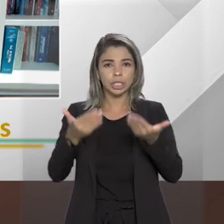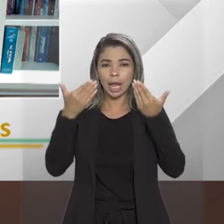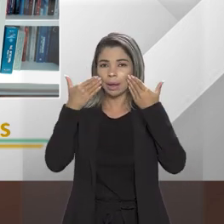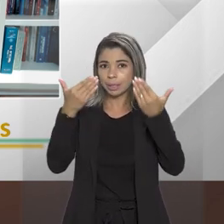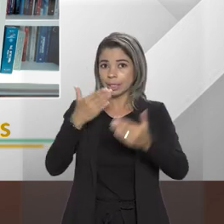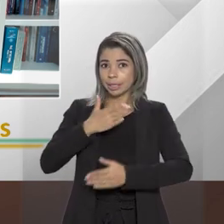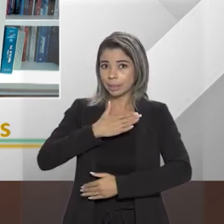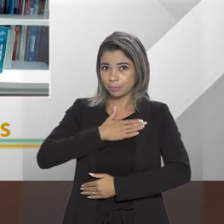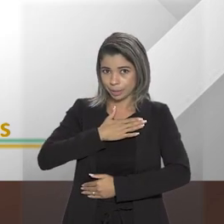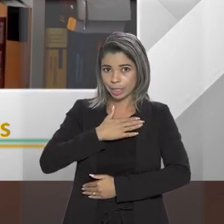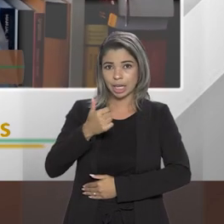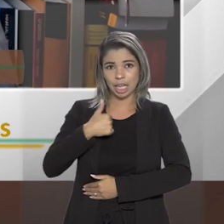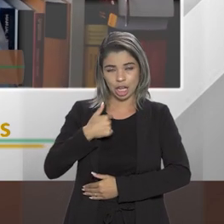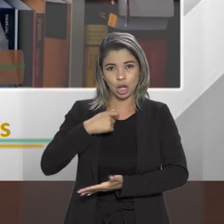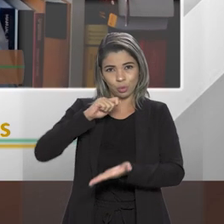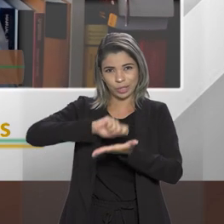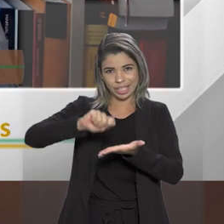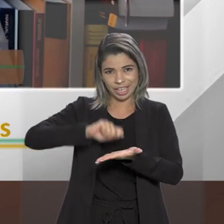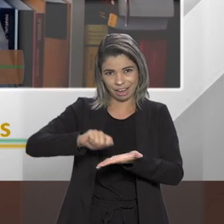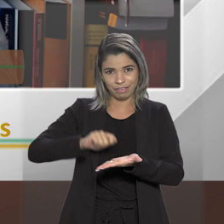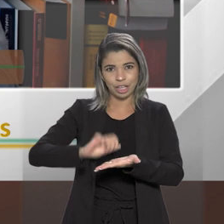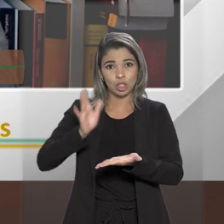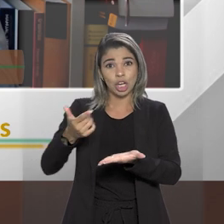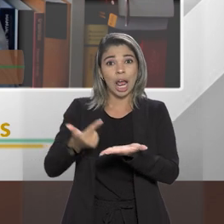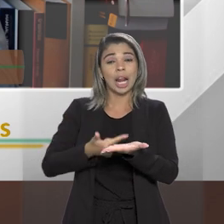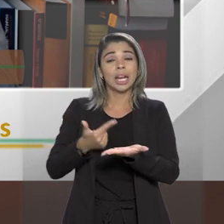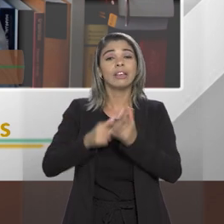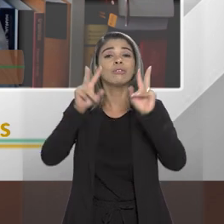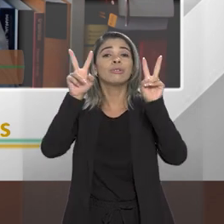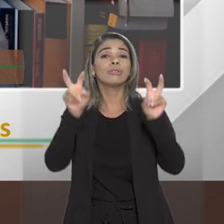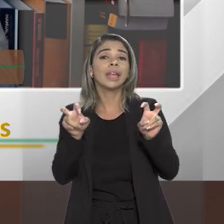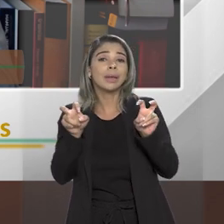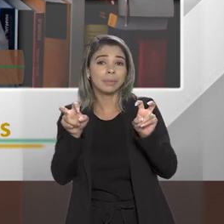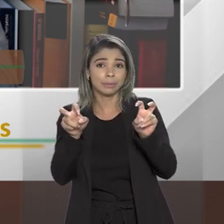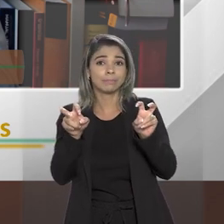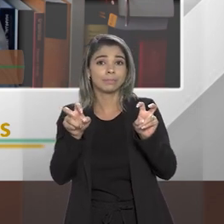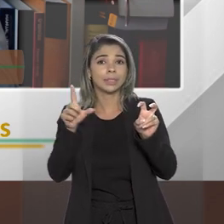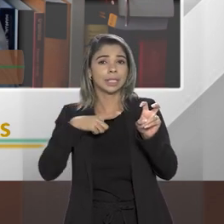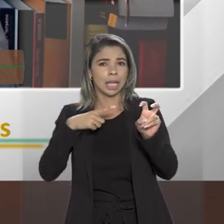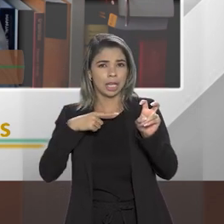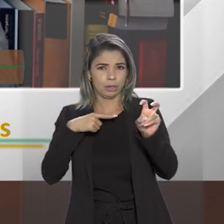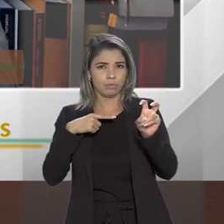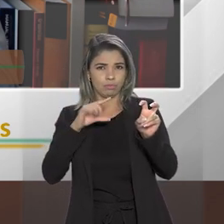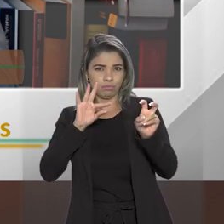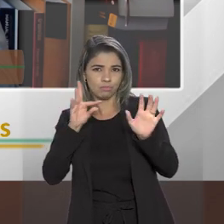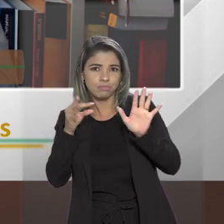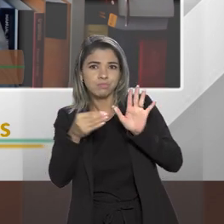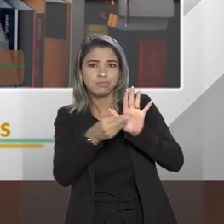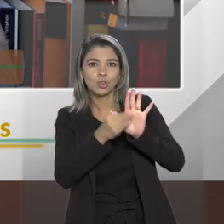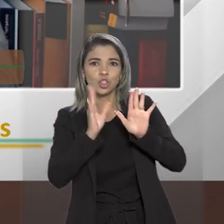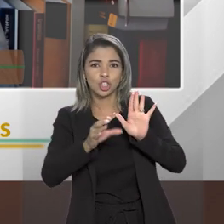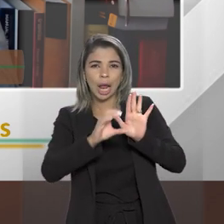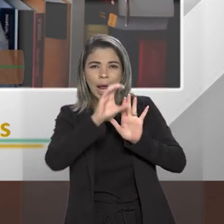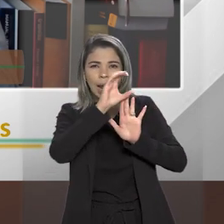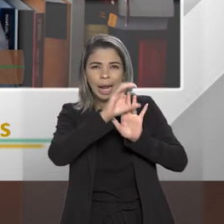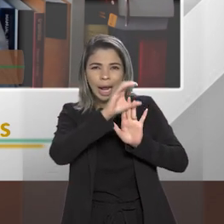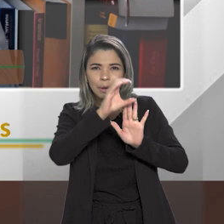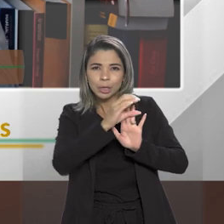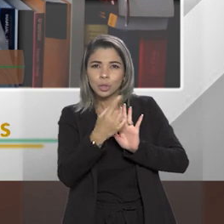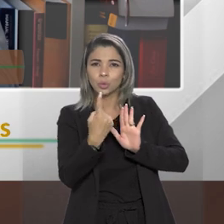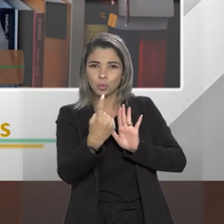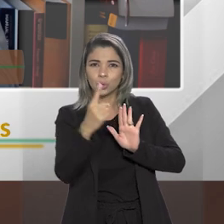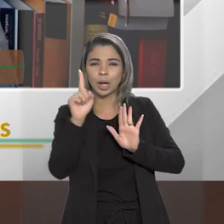eu estou escrevendo um livro sobre o assunto e tem um item no livro, no capítulo 1, que